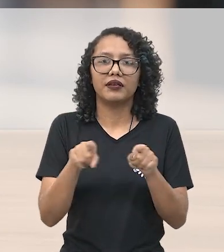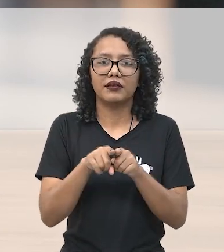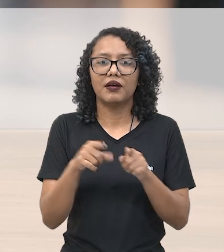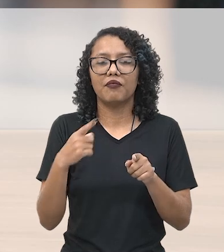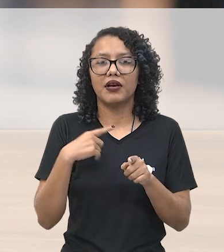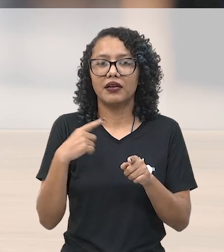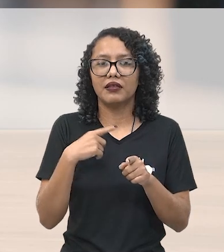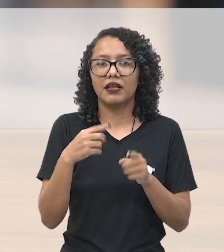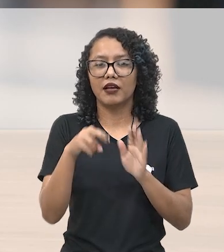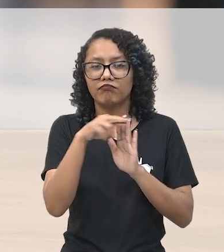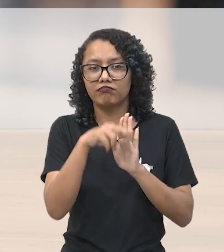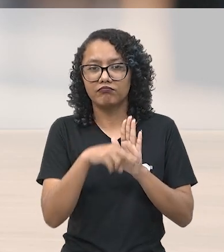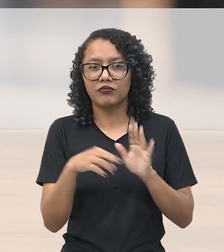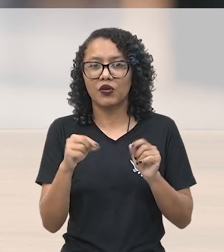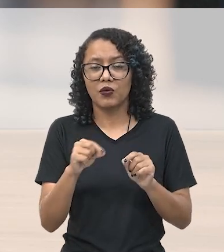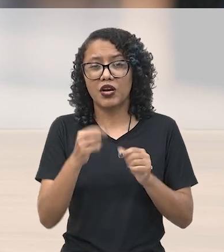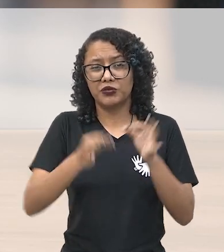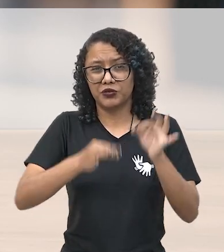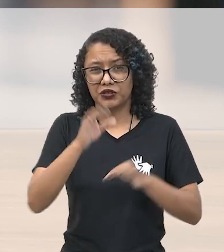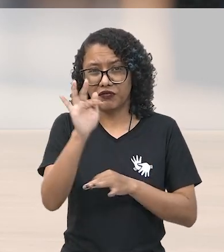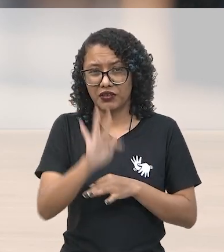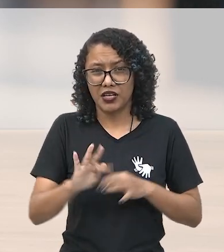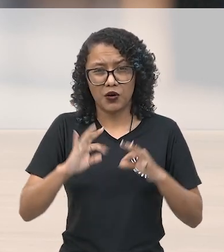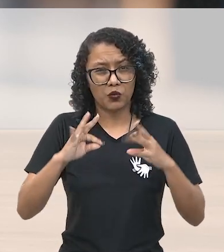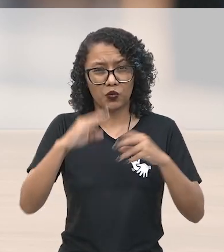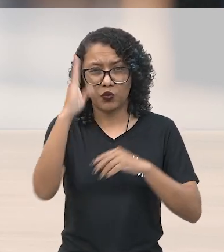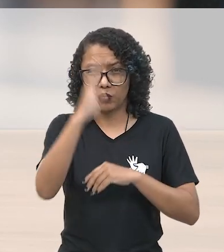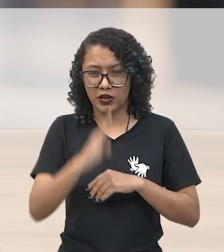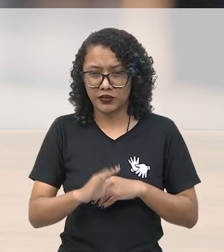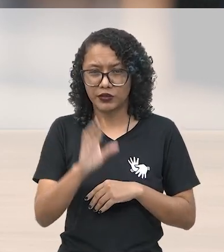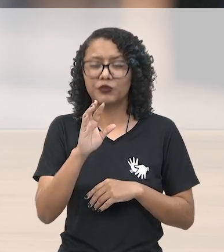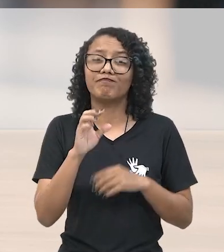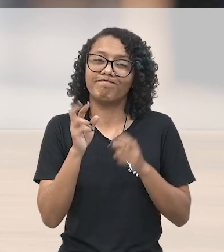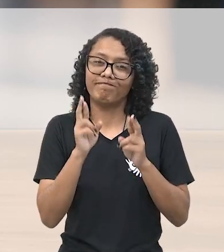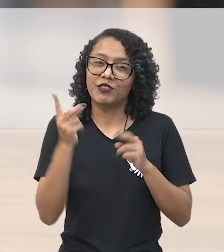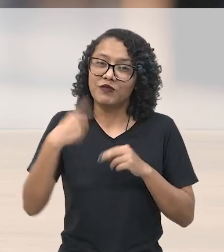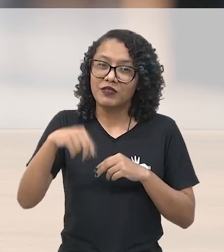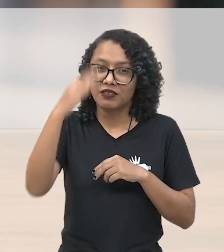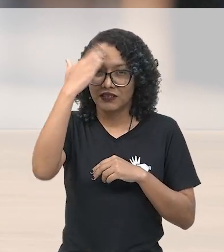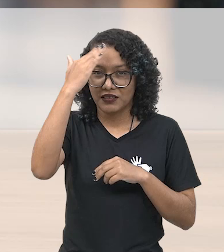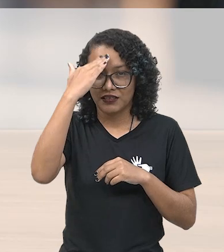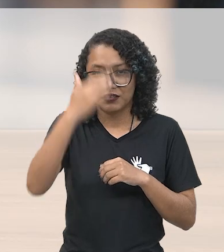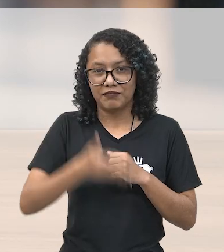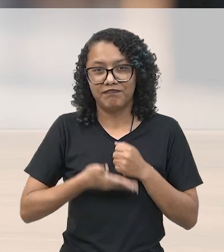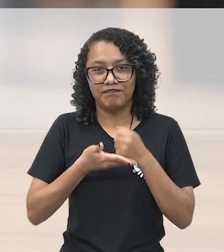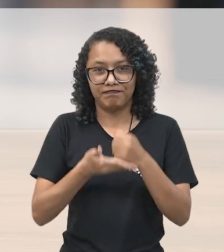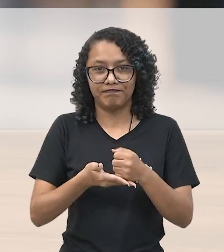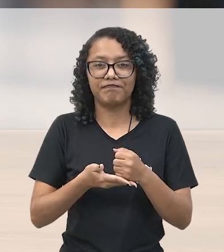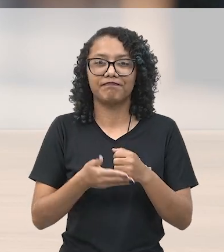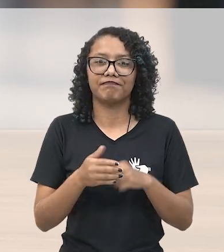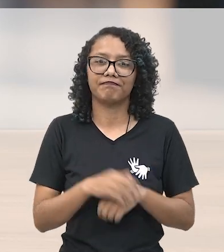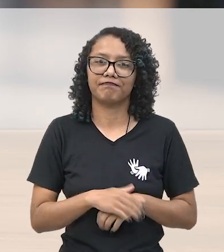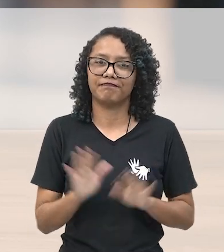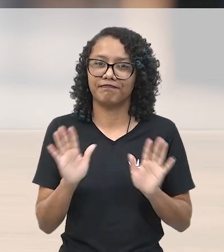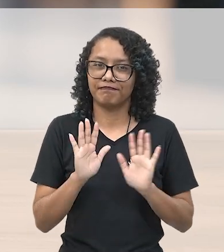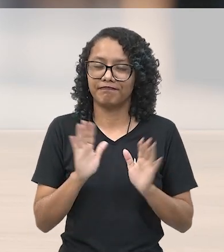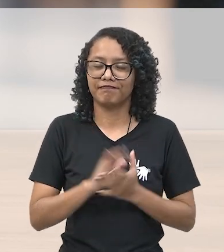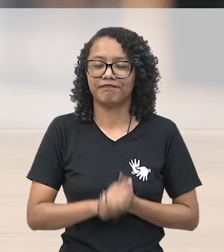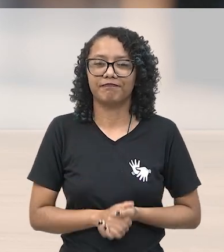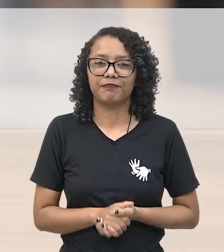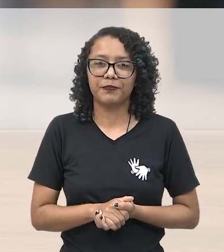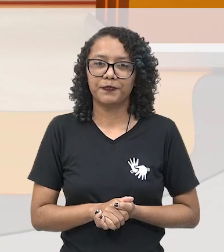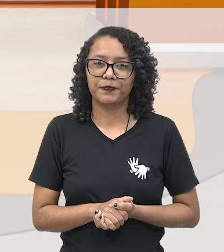ali a Justiça Federal em todo o Brasil. Bom, espero que vocês tenham entendido aí, que eu tenha contribuído com o conhecimento de vocês. Nós nos encontramos numa